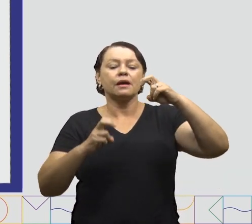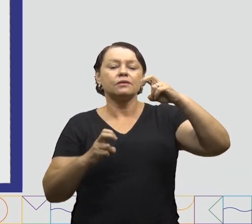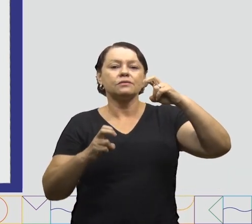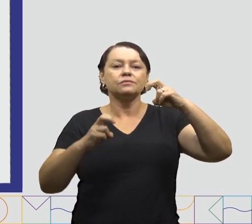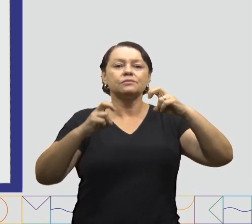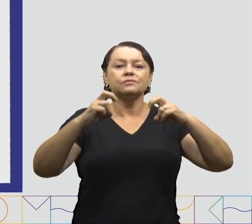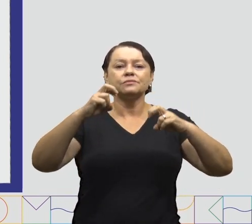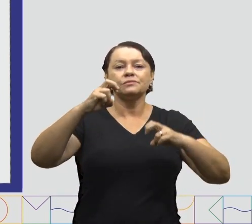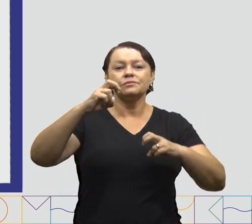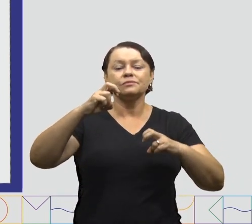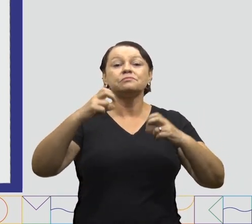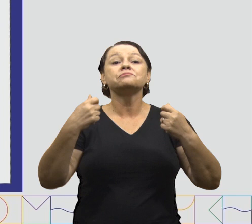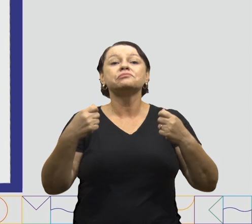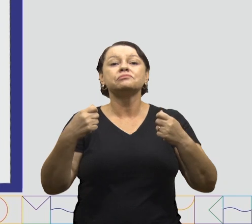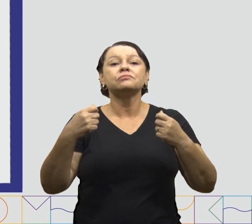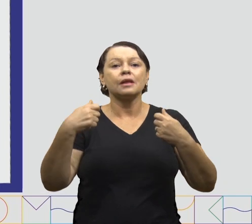gangorra?